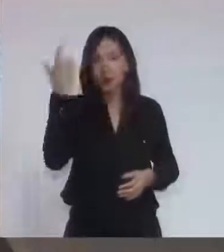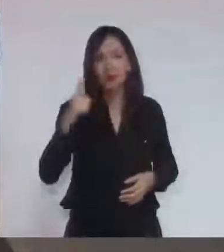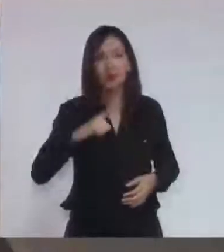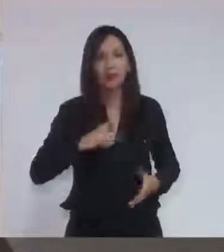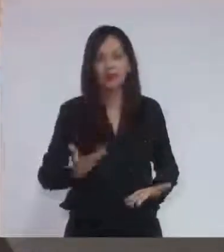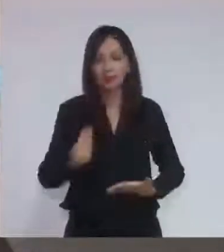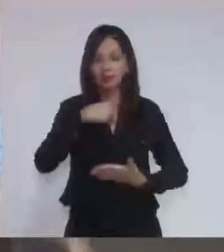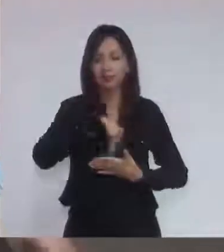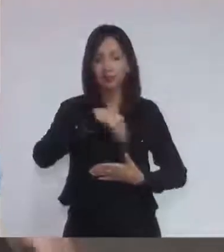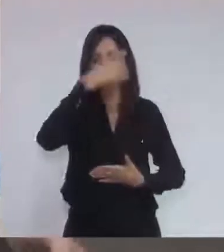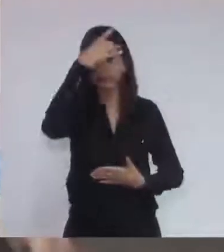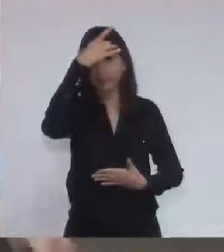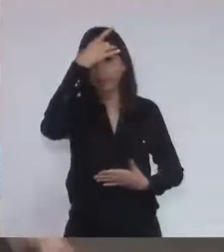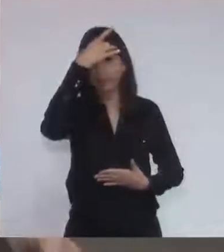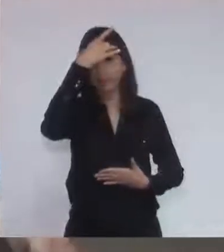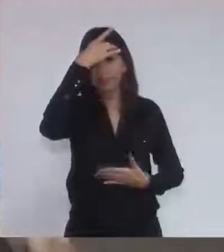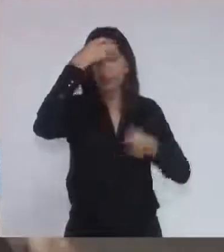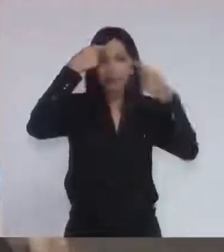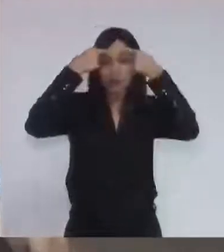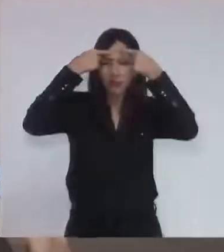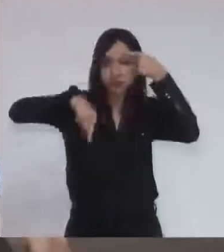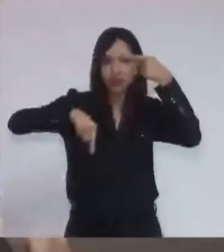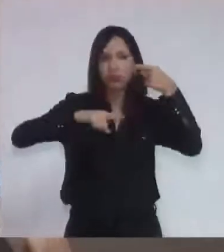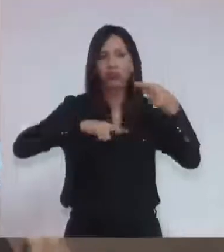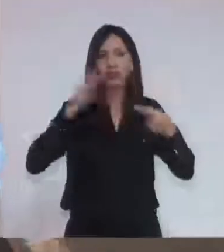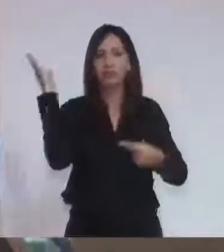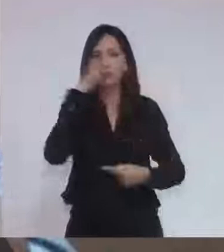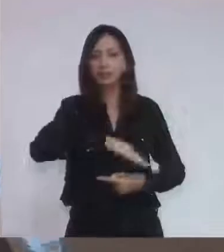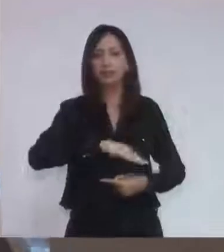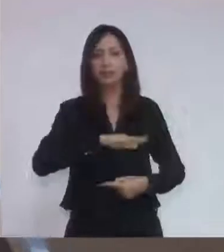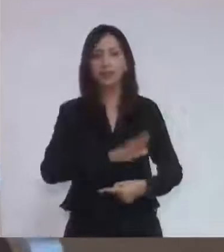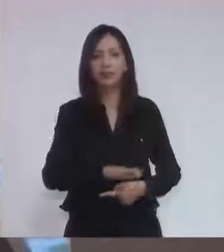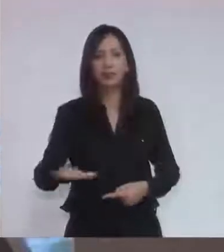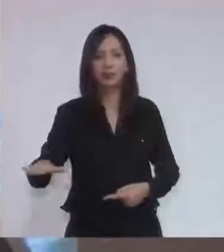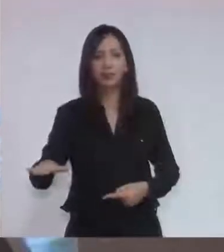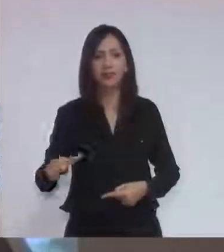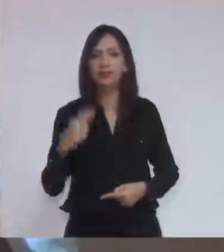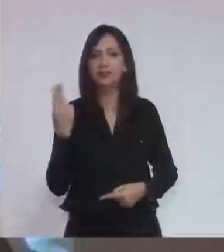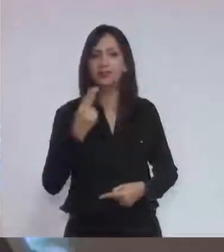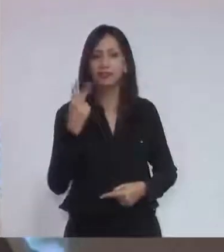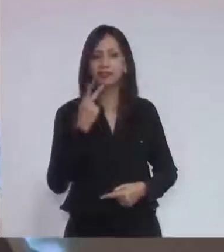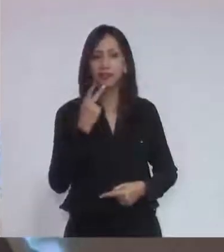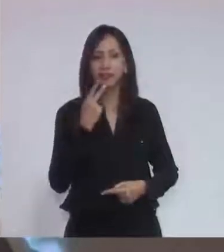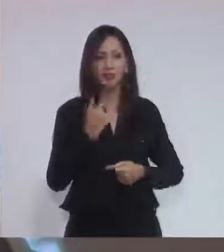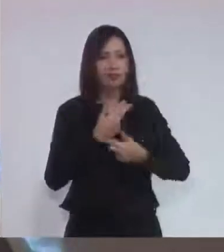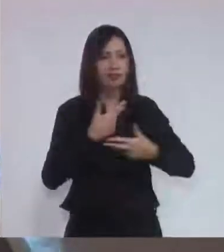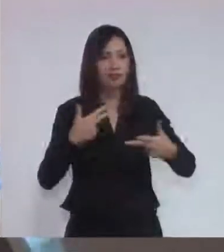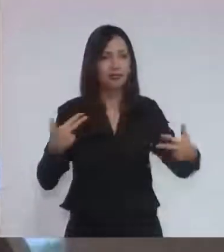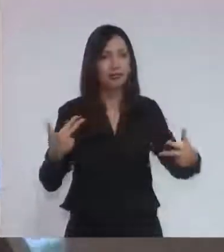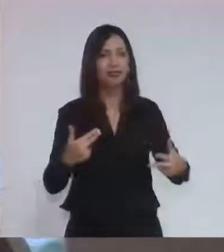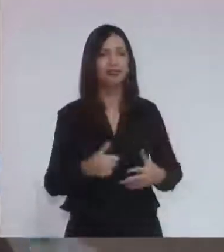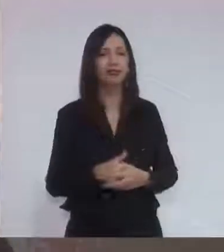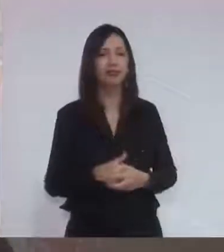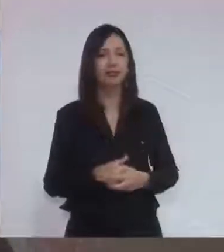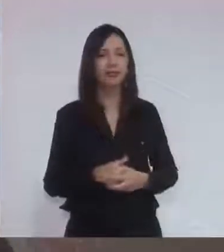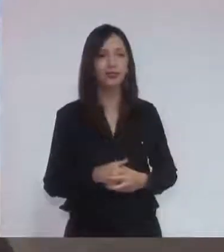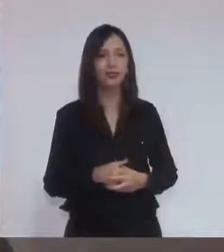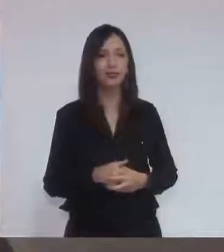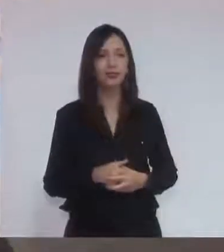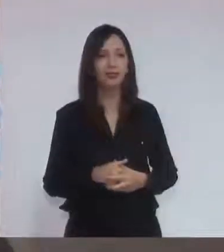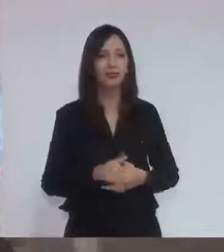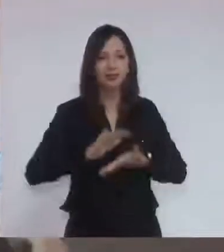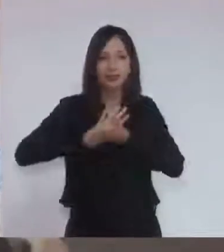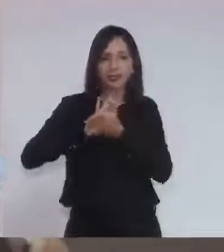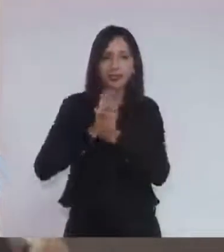distúrbio que provoca uma maldade nas crianças, não é? Não dá para a gente falar desse caso, que é infinitas vezes